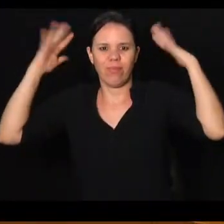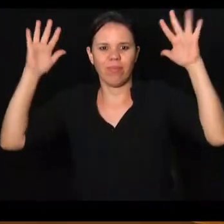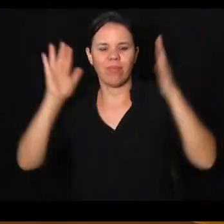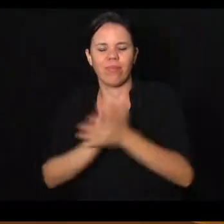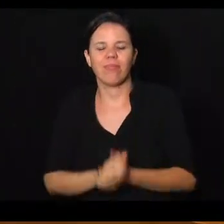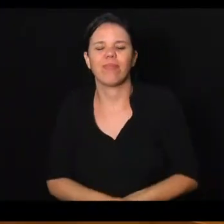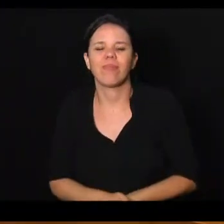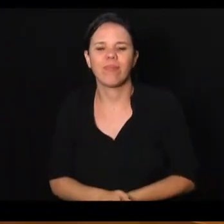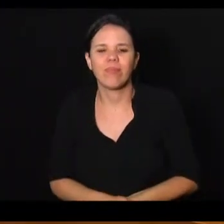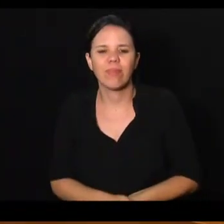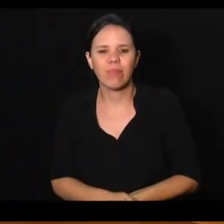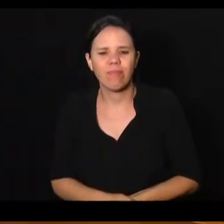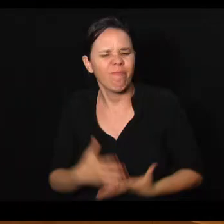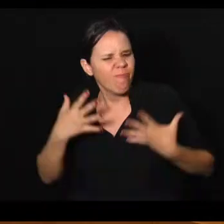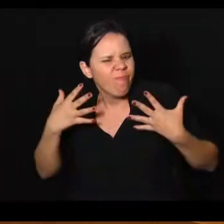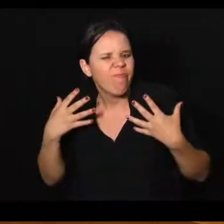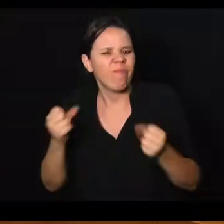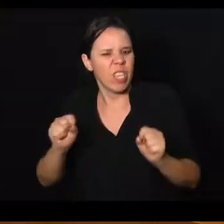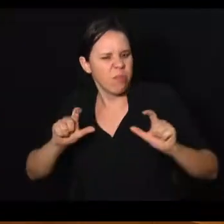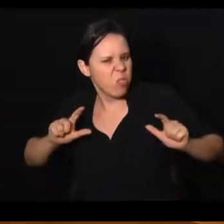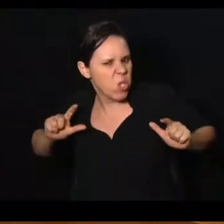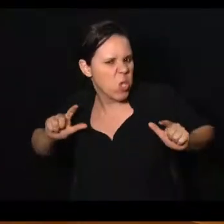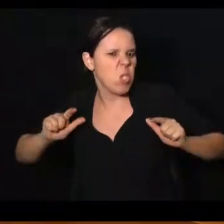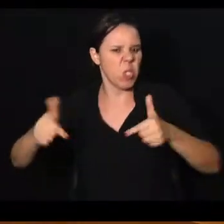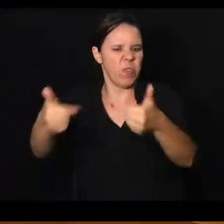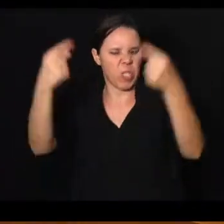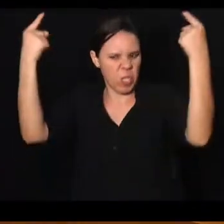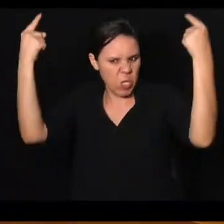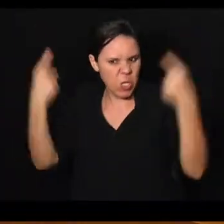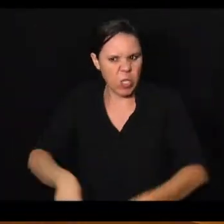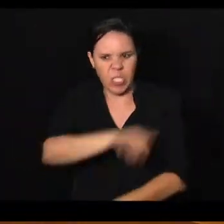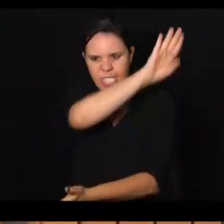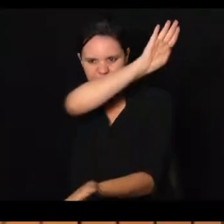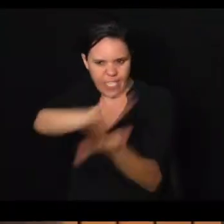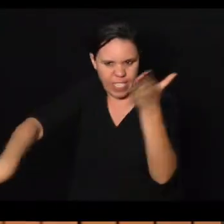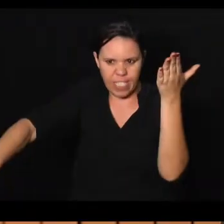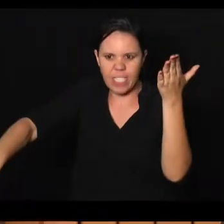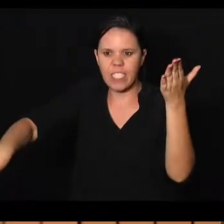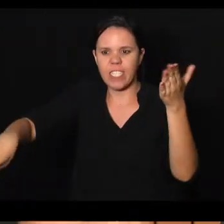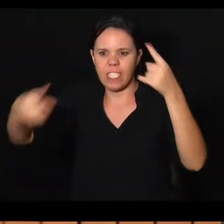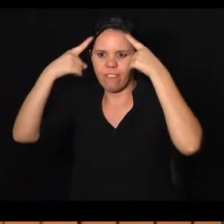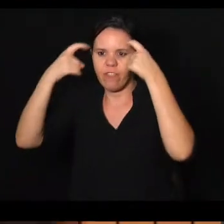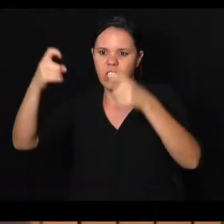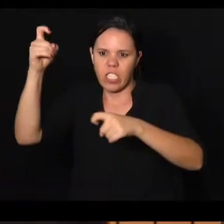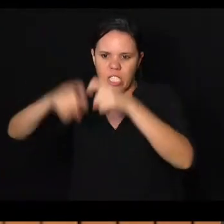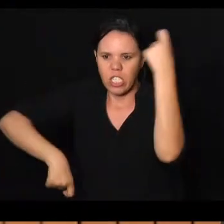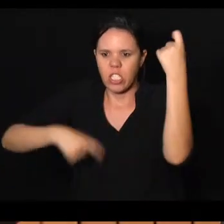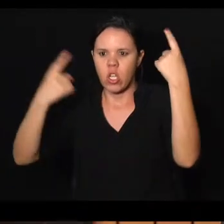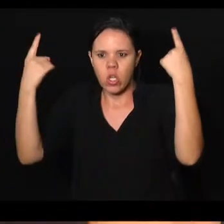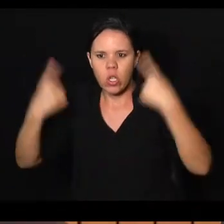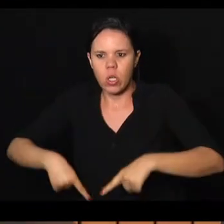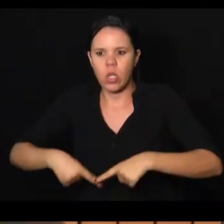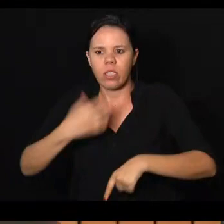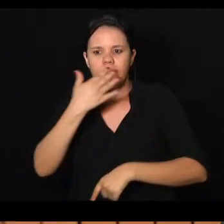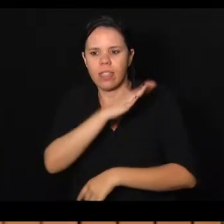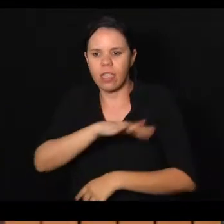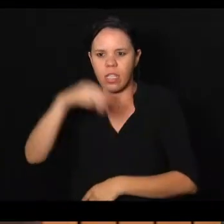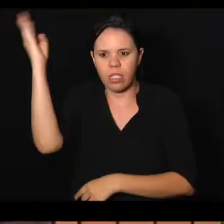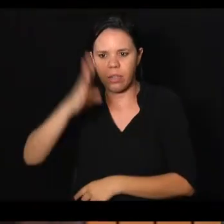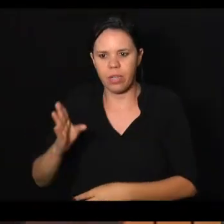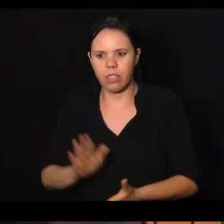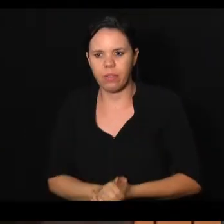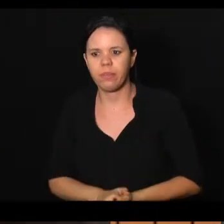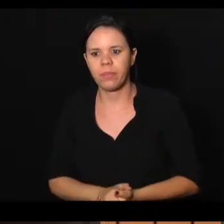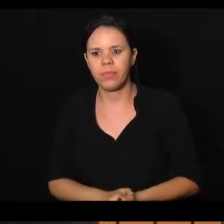Nós vamos enfrentar a violência sexual contra a criança no Brasil.